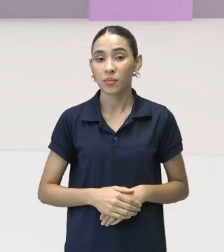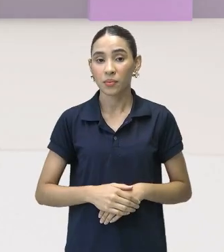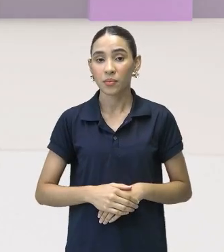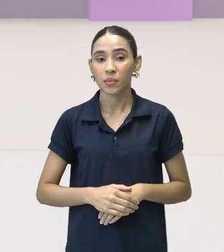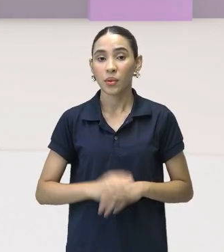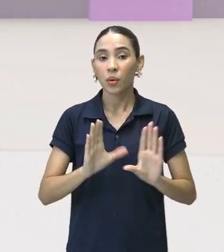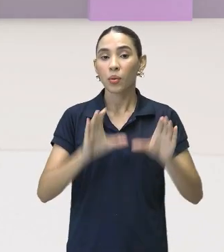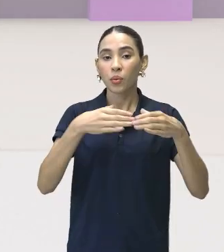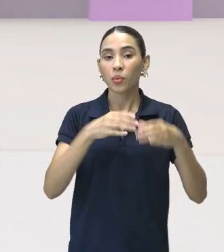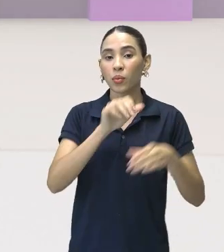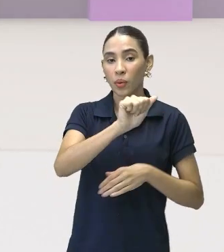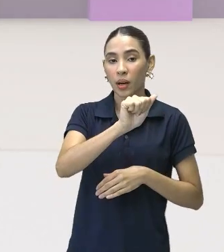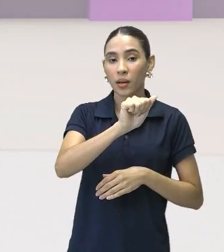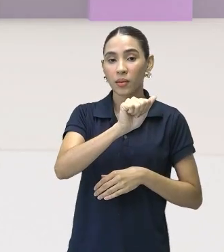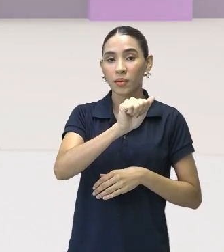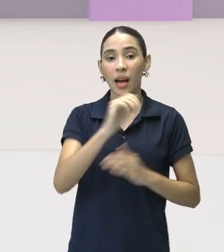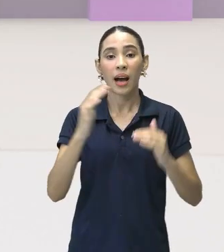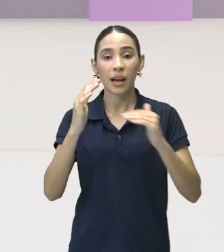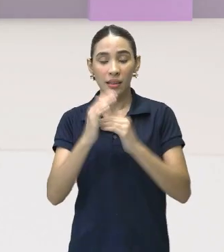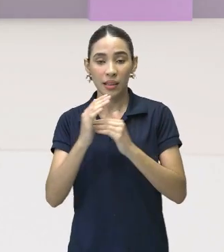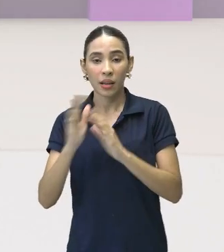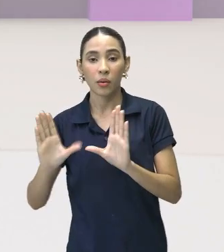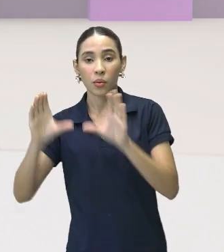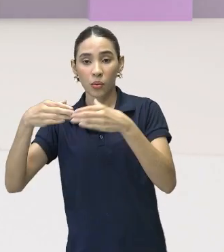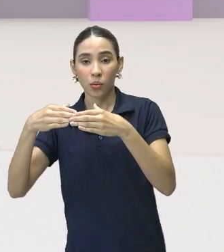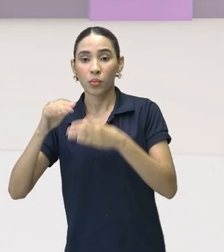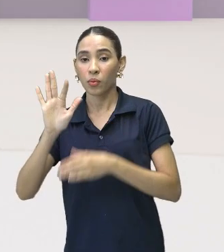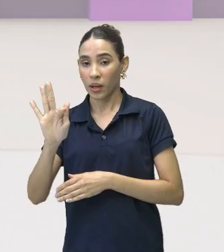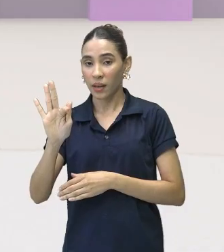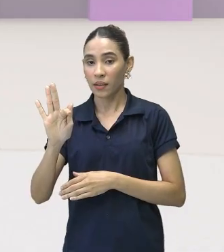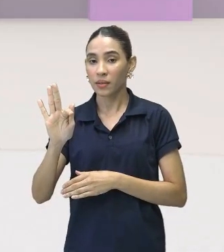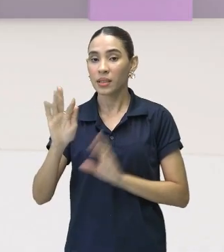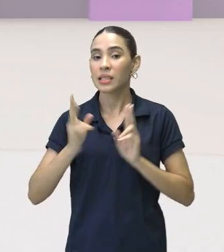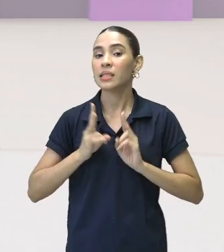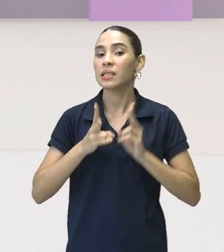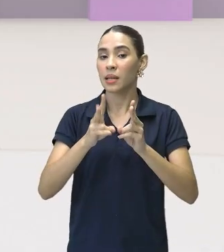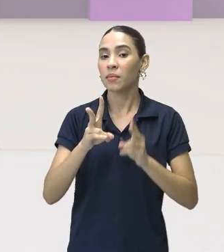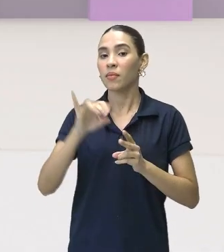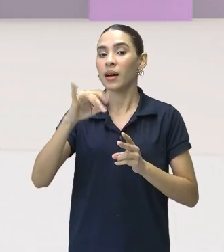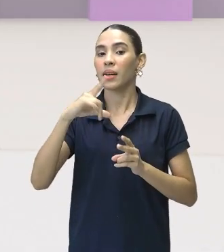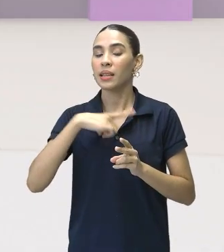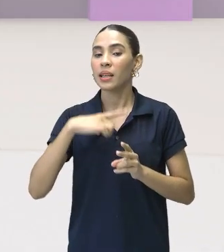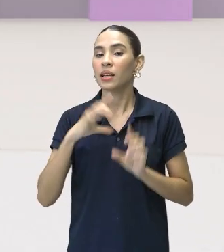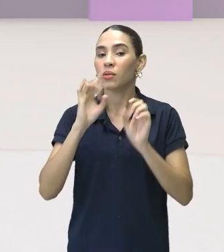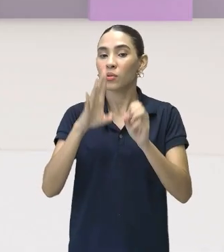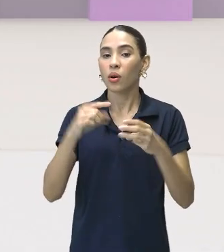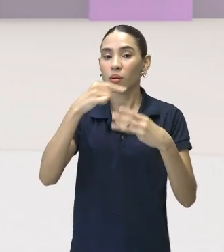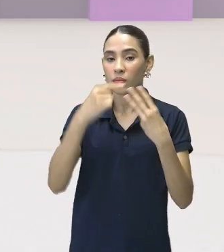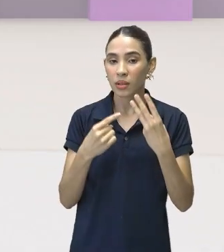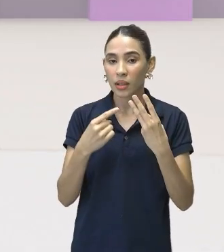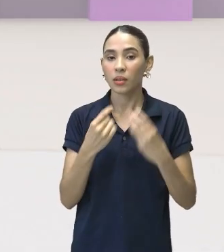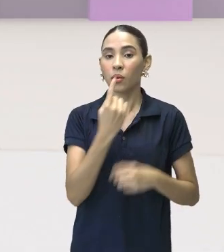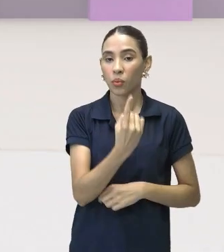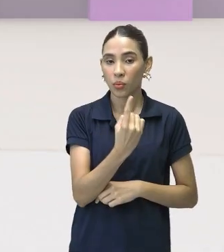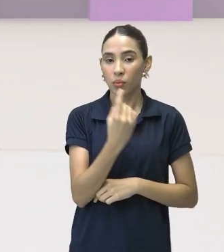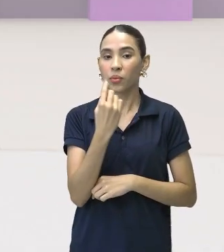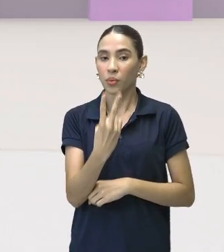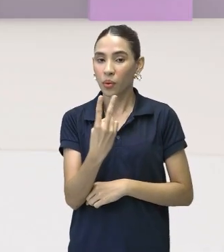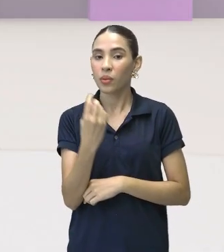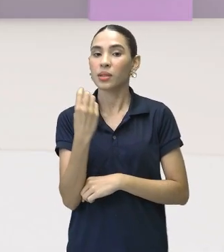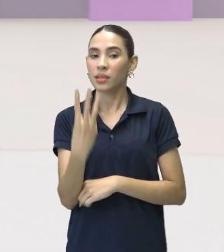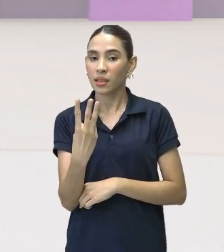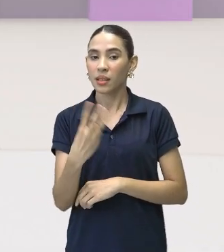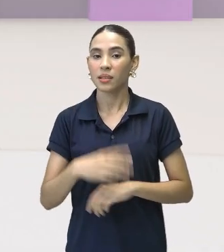do conjunto A até o conjunto F, sempre serão apenas os elementos 1, 2